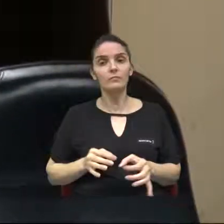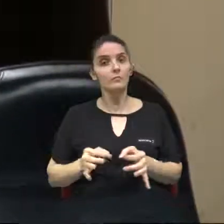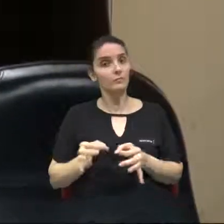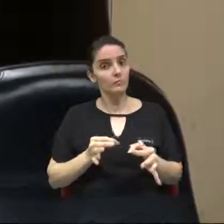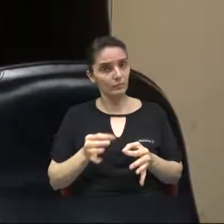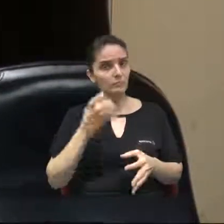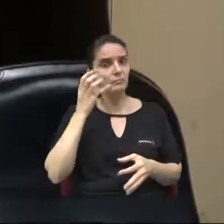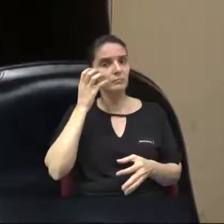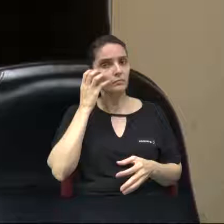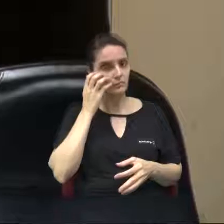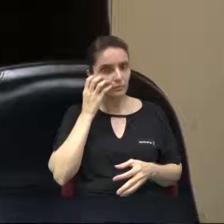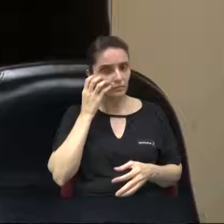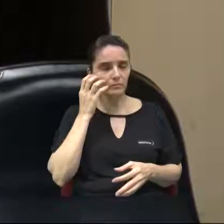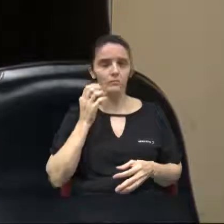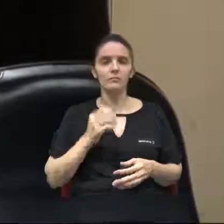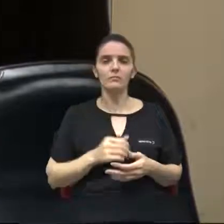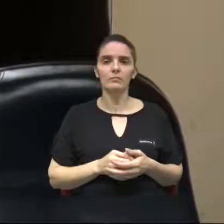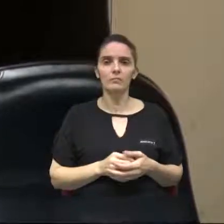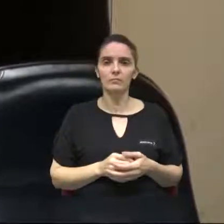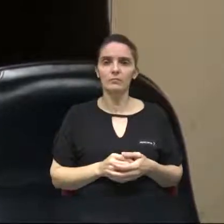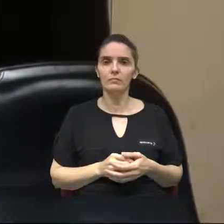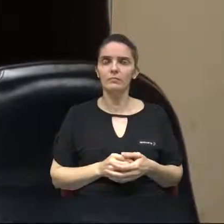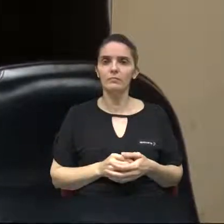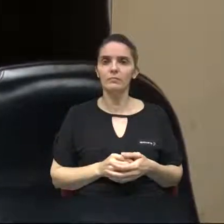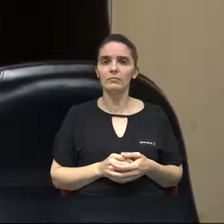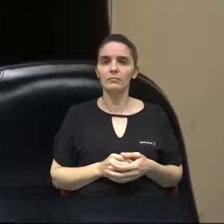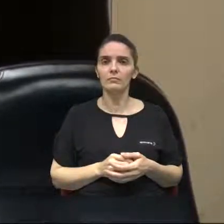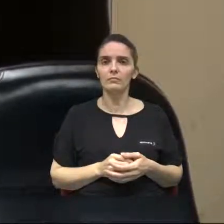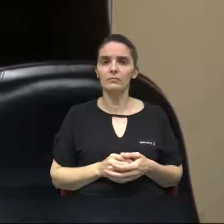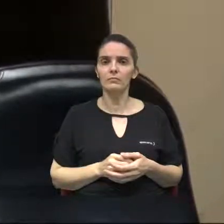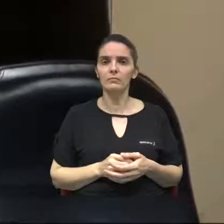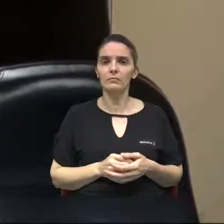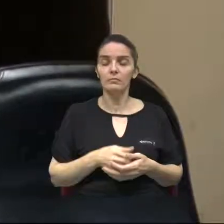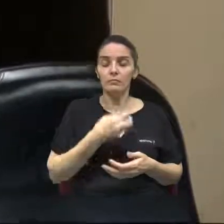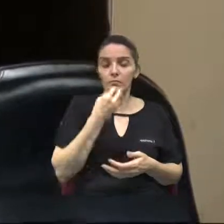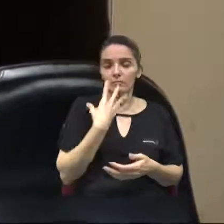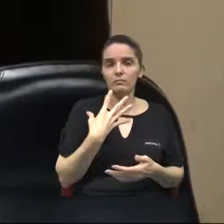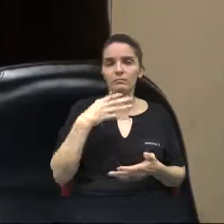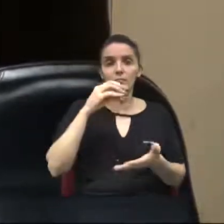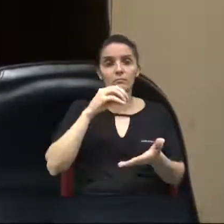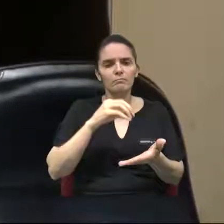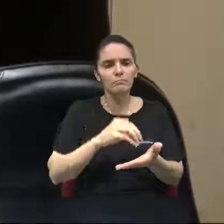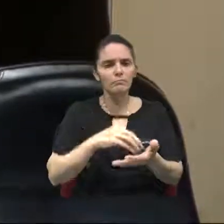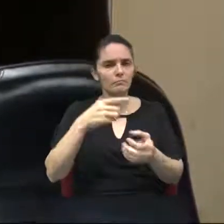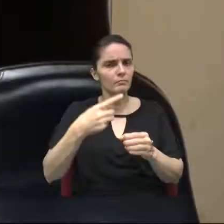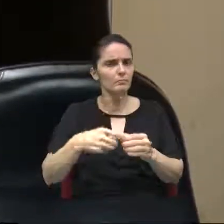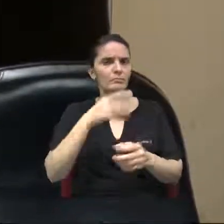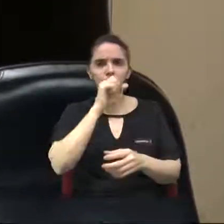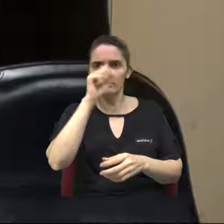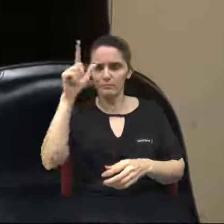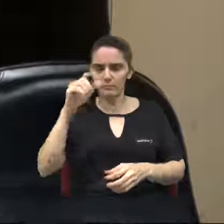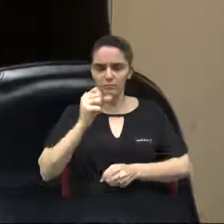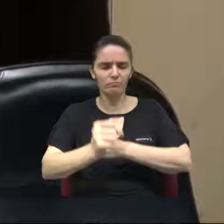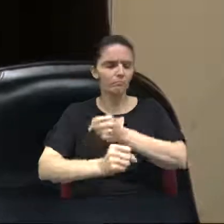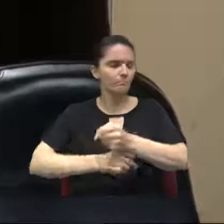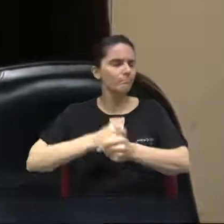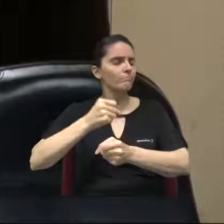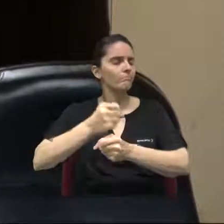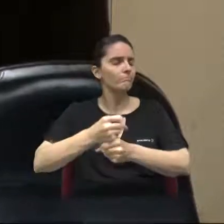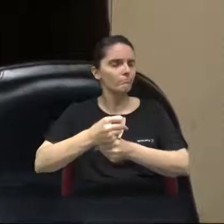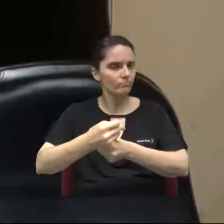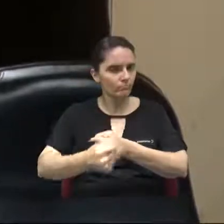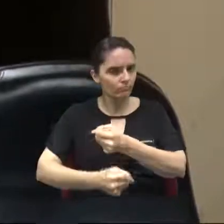é um legado que o senhor vai deixar uma marca na cidade para muitos anos. O senhor